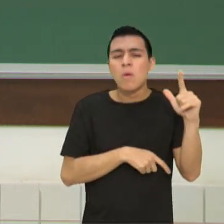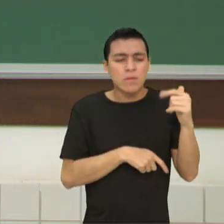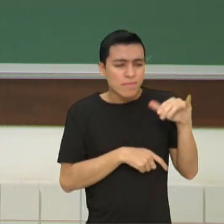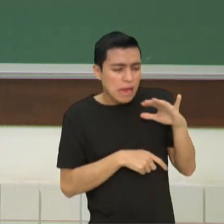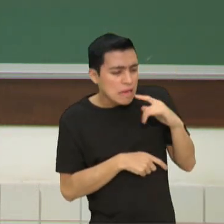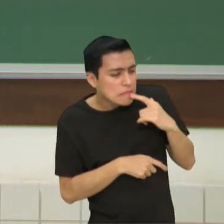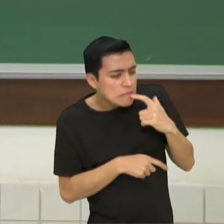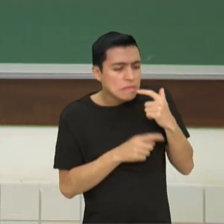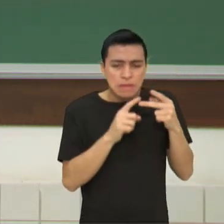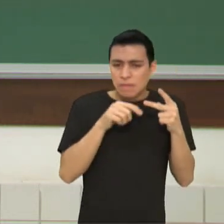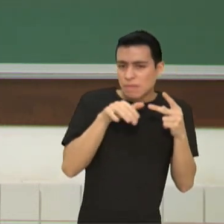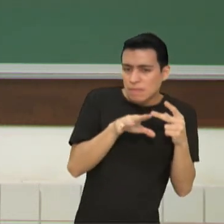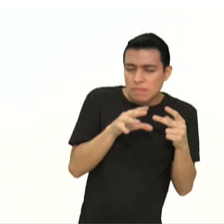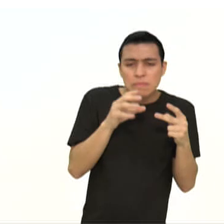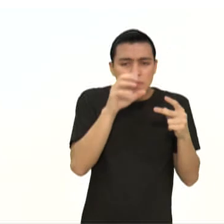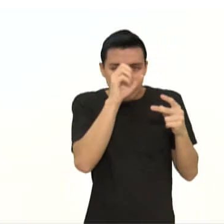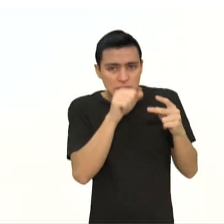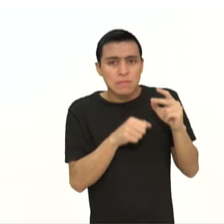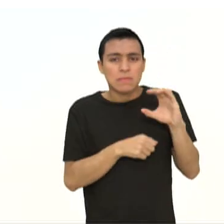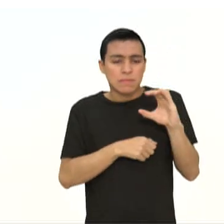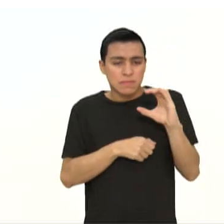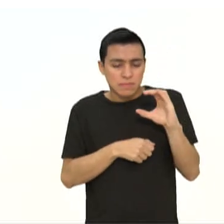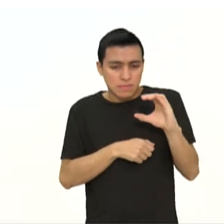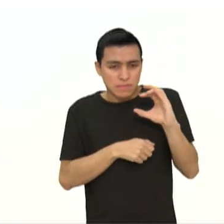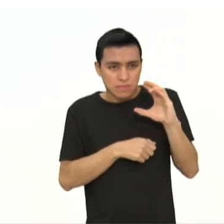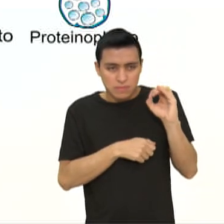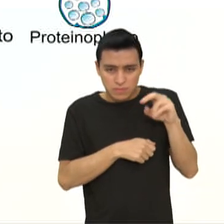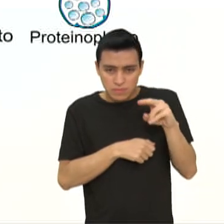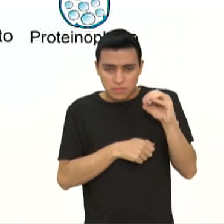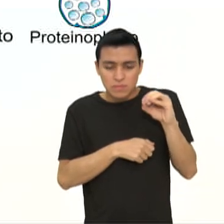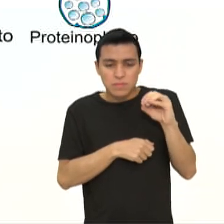alaranjados e avermelhados, ele vai se chamar cromoplasto.